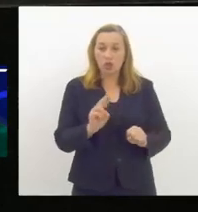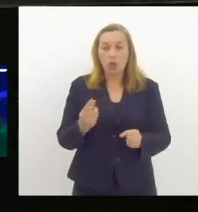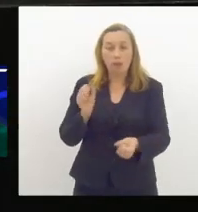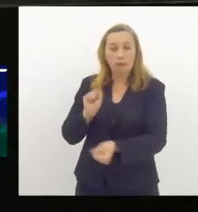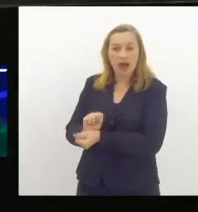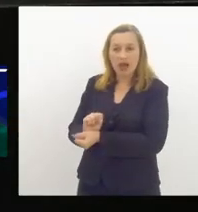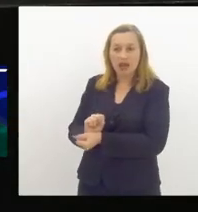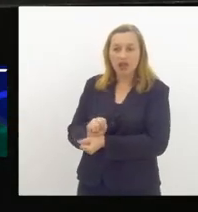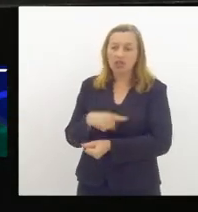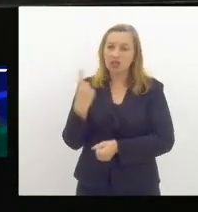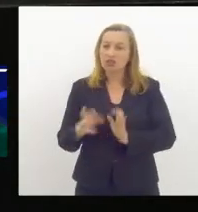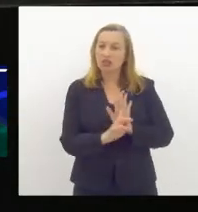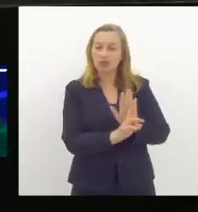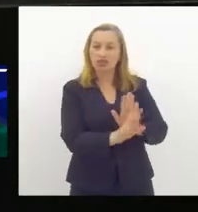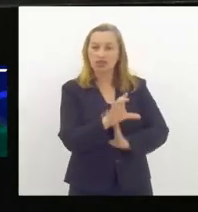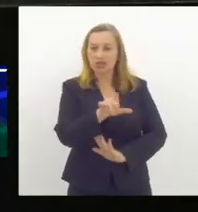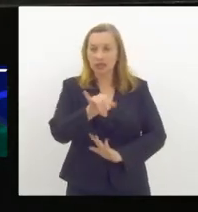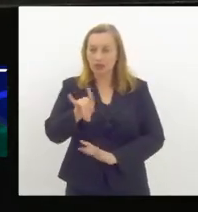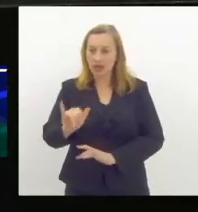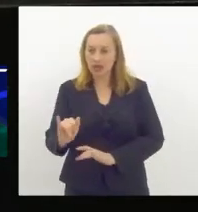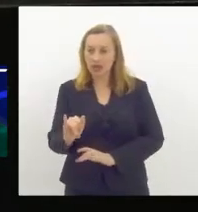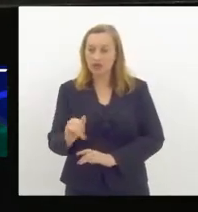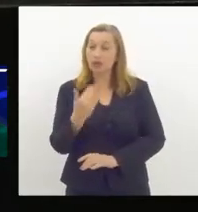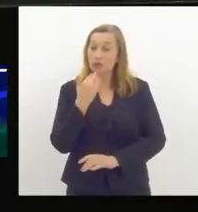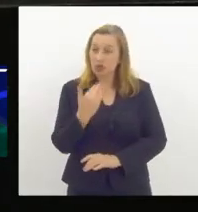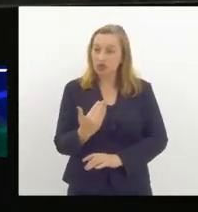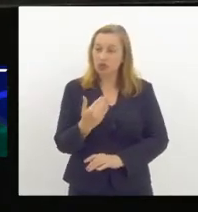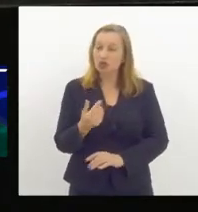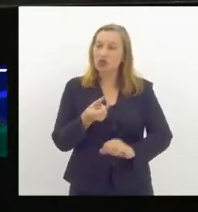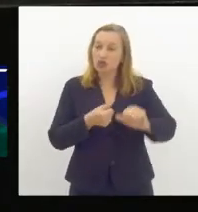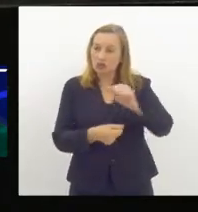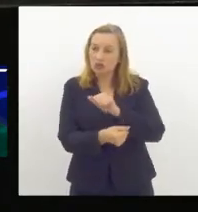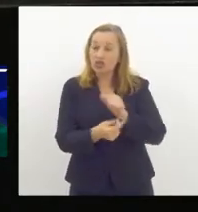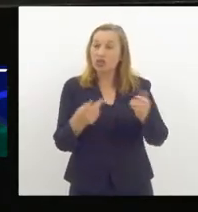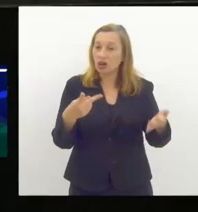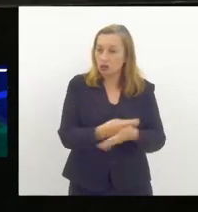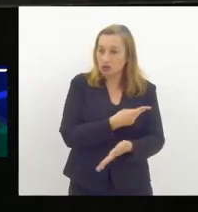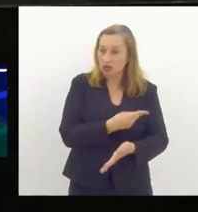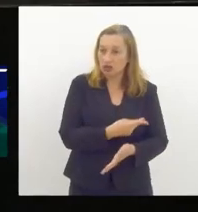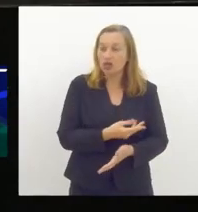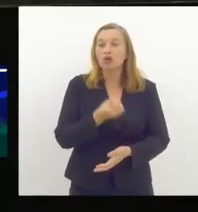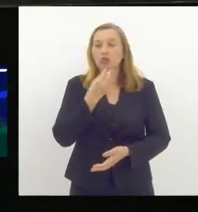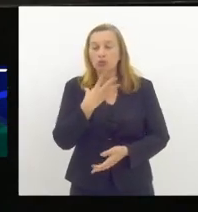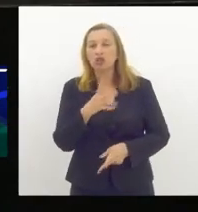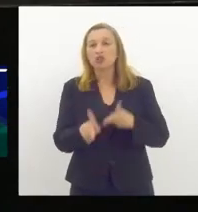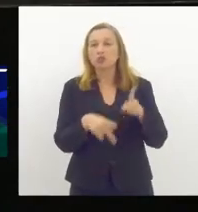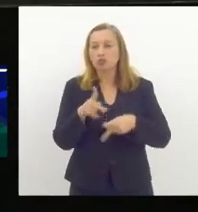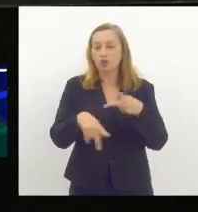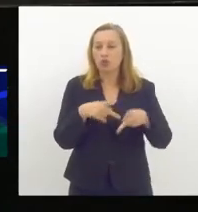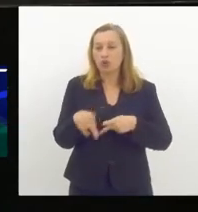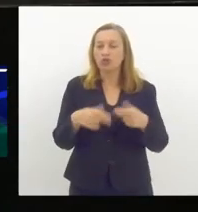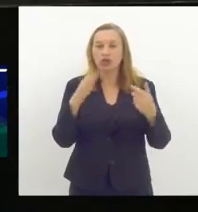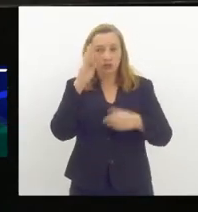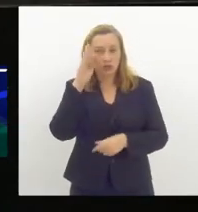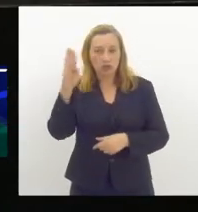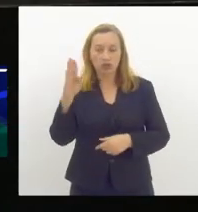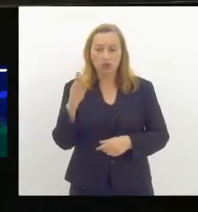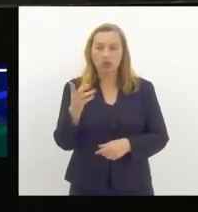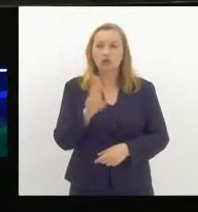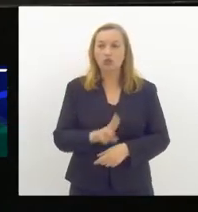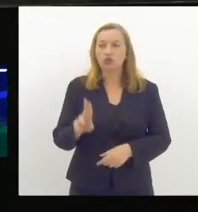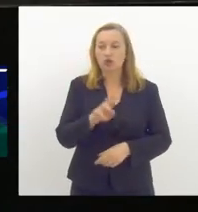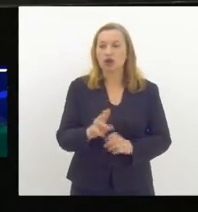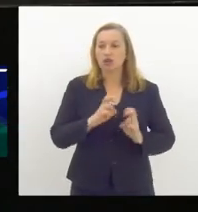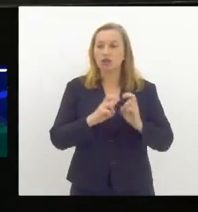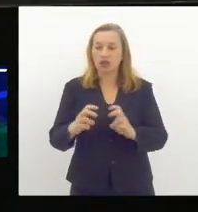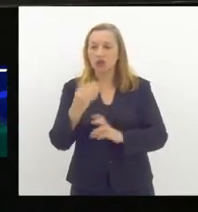e nós enquanto apresentado acip nós solicitamos que o investimento acontecer para o bem da população principalmente para usuários